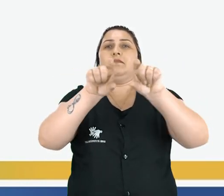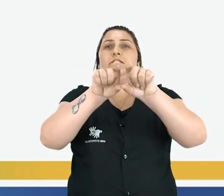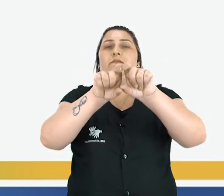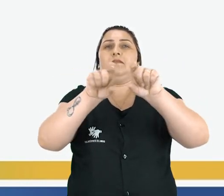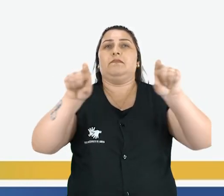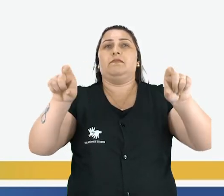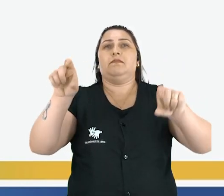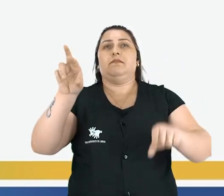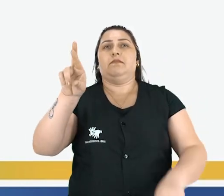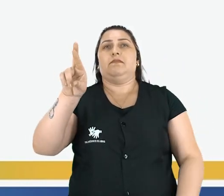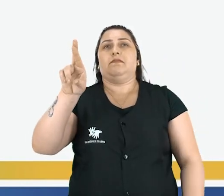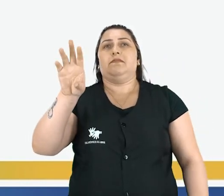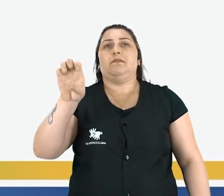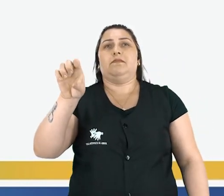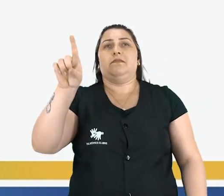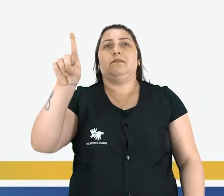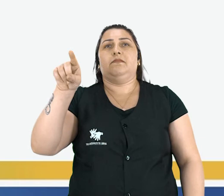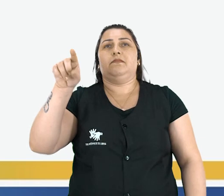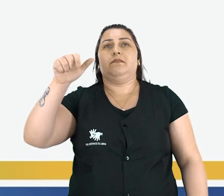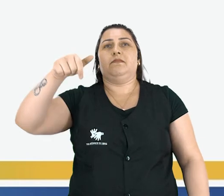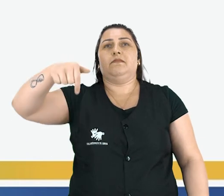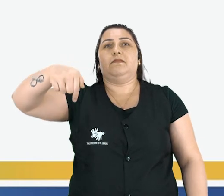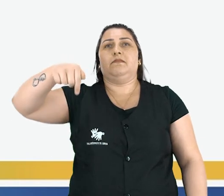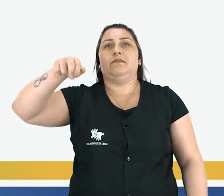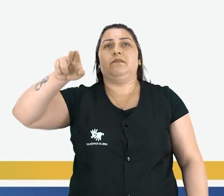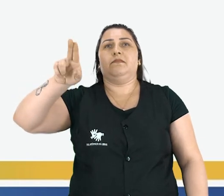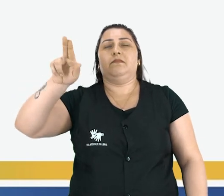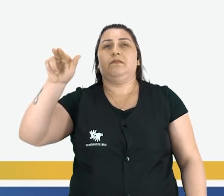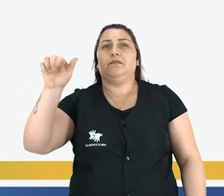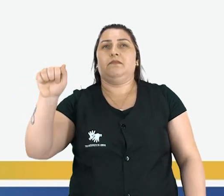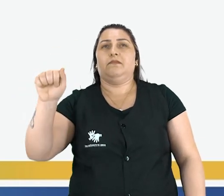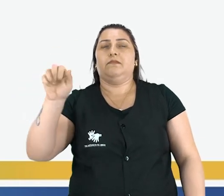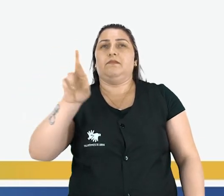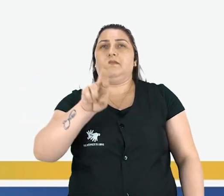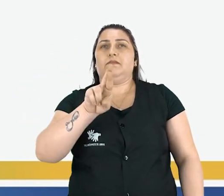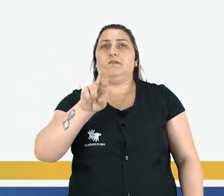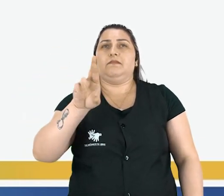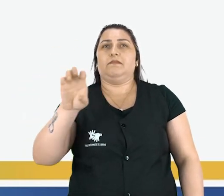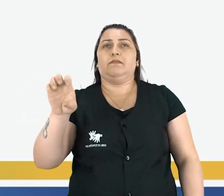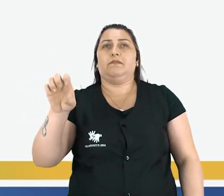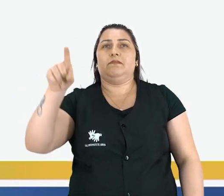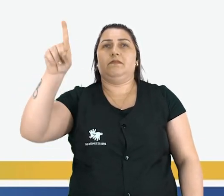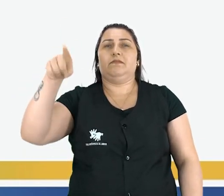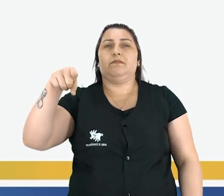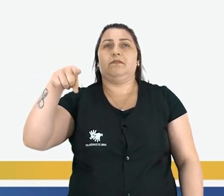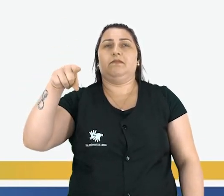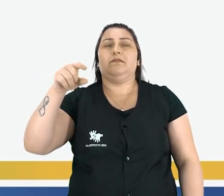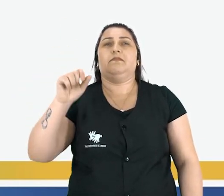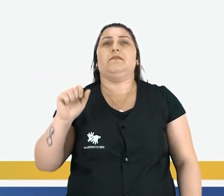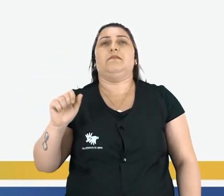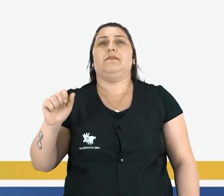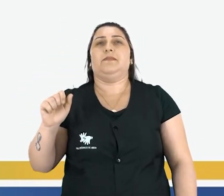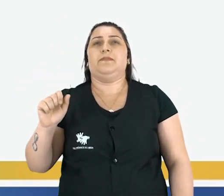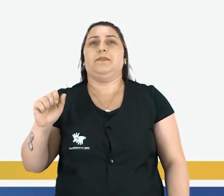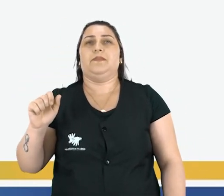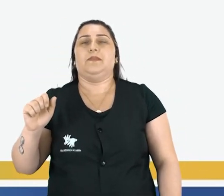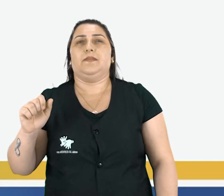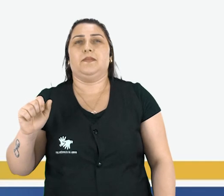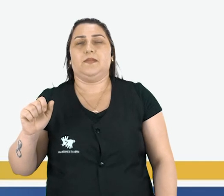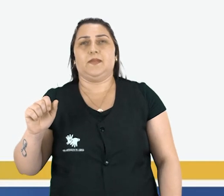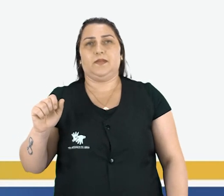muito bem então para escrever régua é preciso usar a letra r e que vai formar